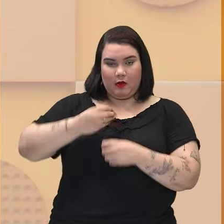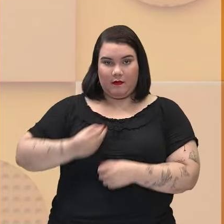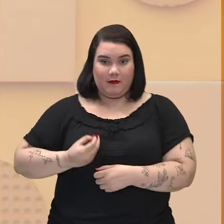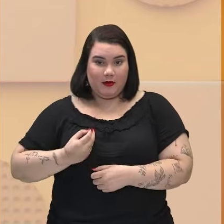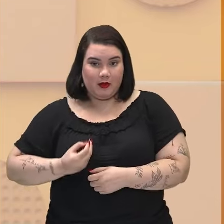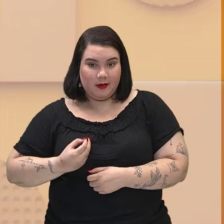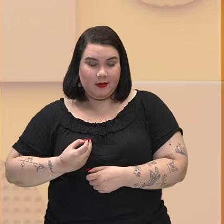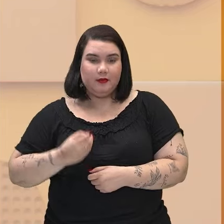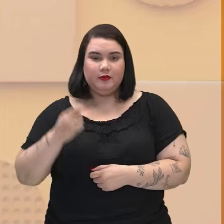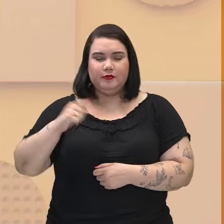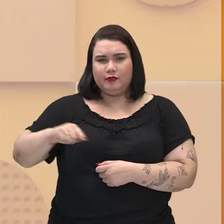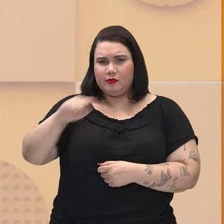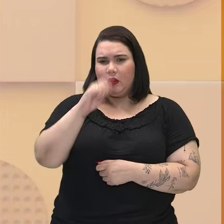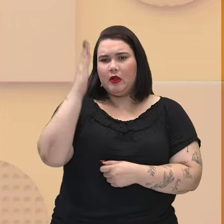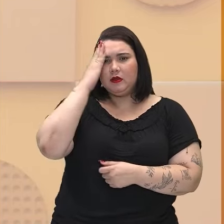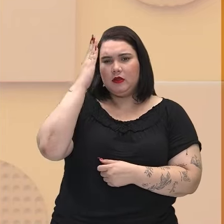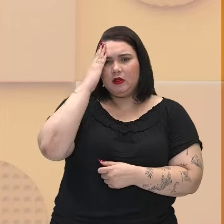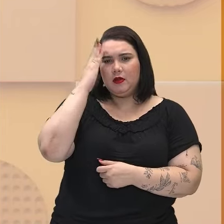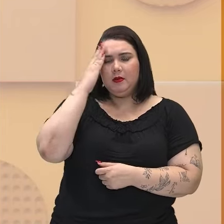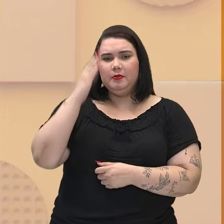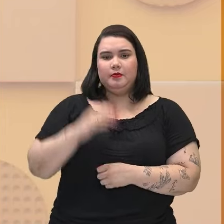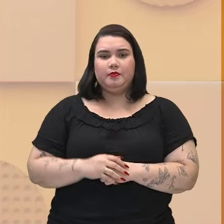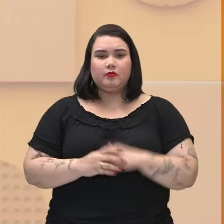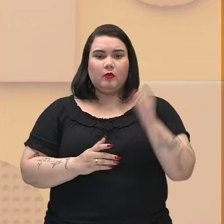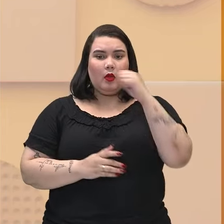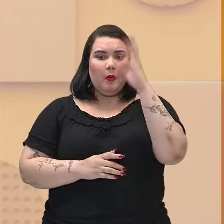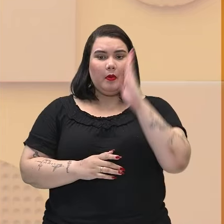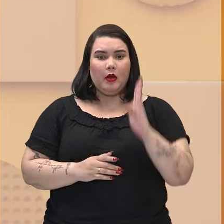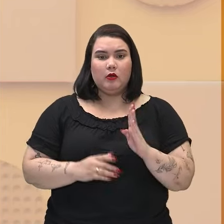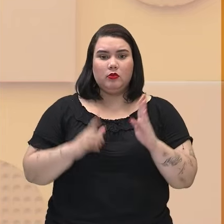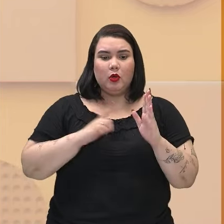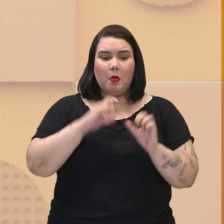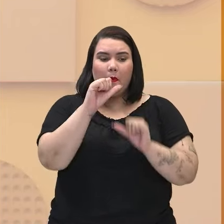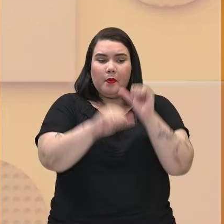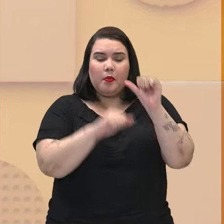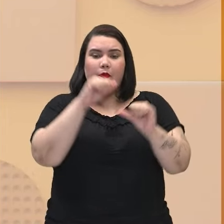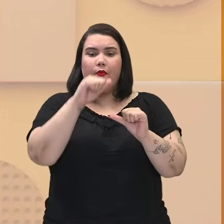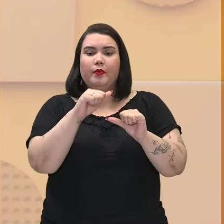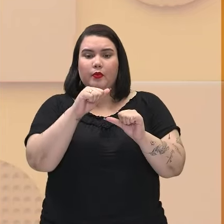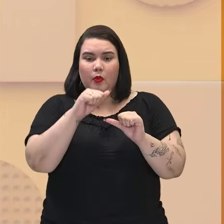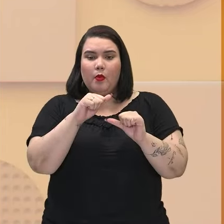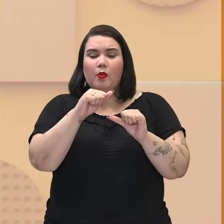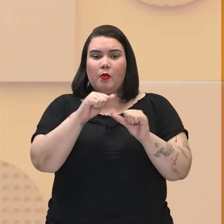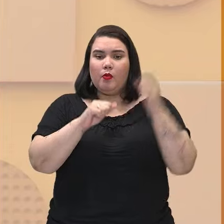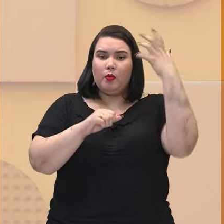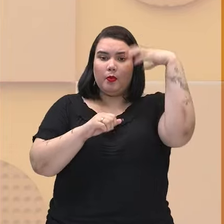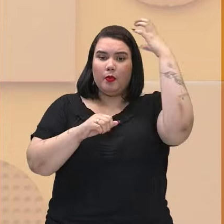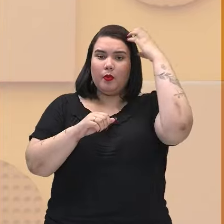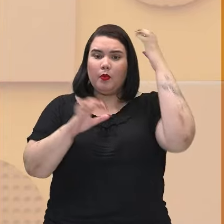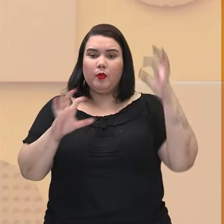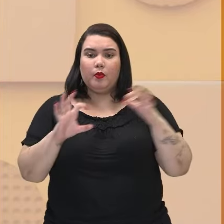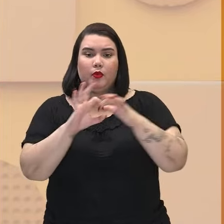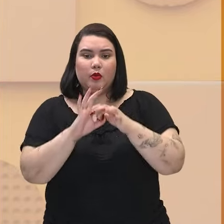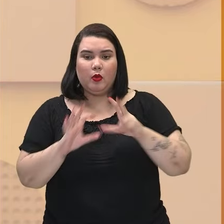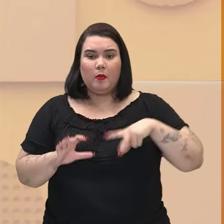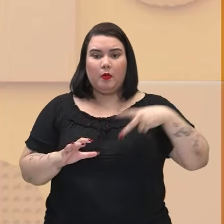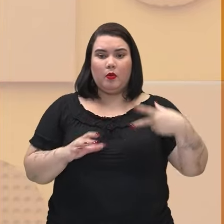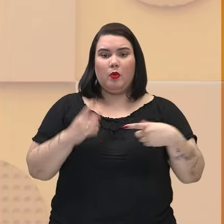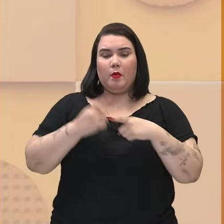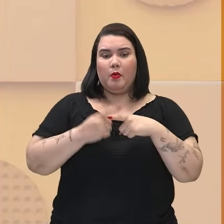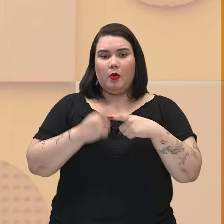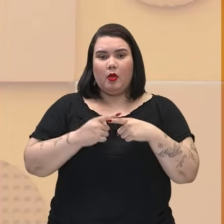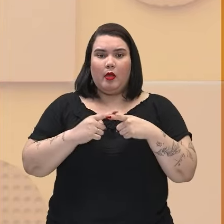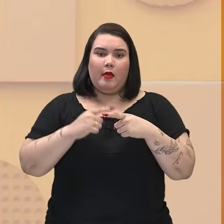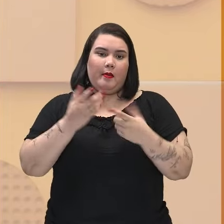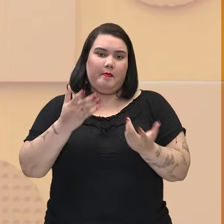vocês sabem que o Brasil foi elevado à categoria de quê? De Reino Unido, a Portugal e Algarves, porque a família real não podia simplesmente